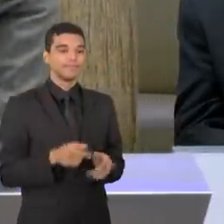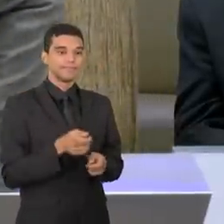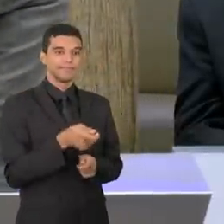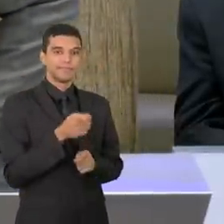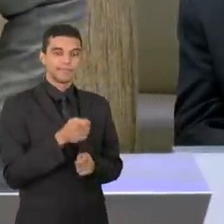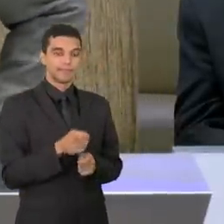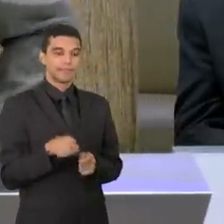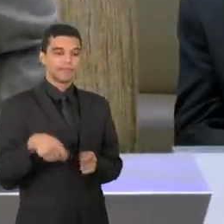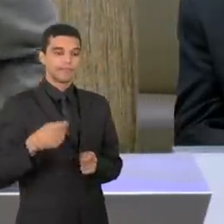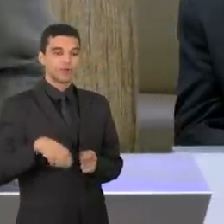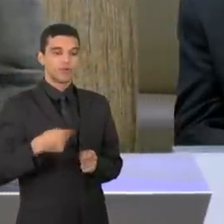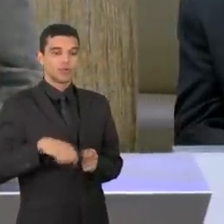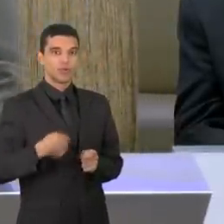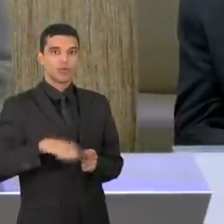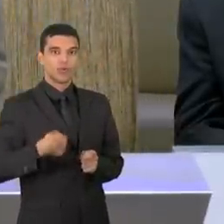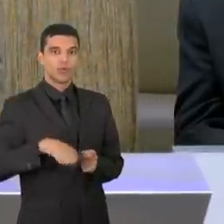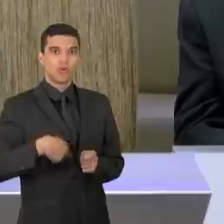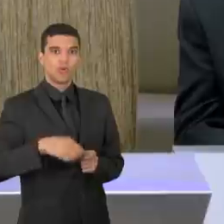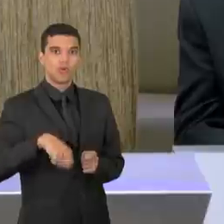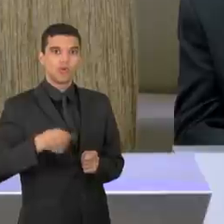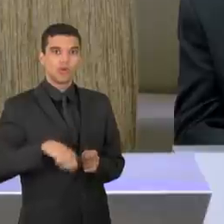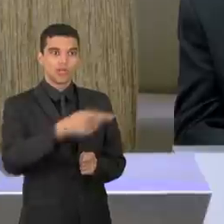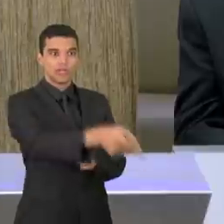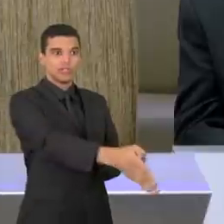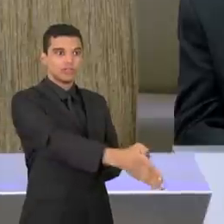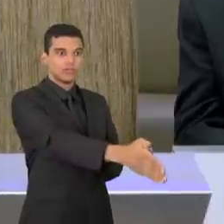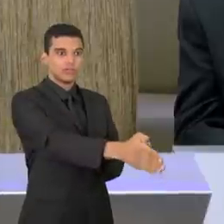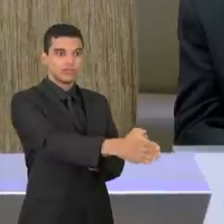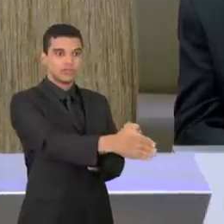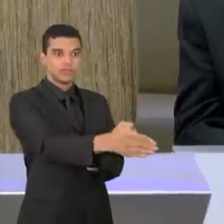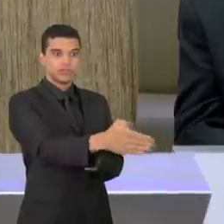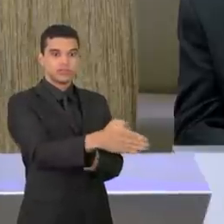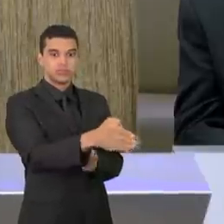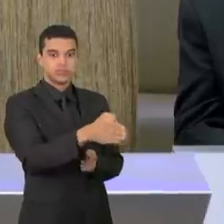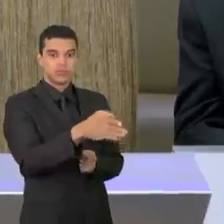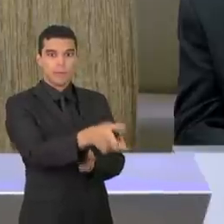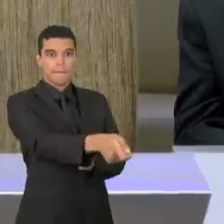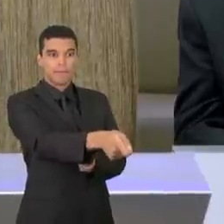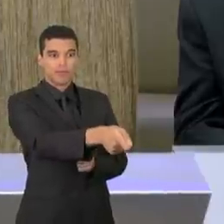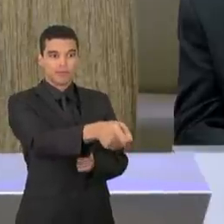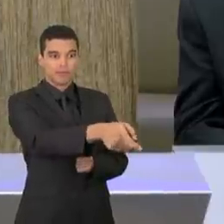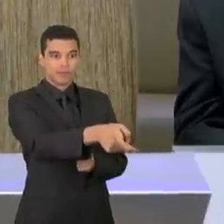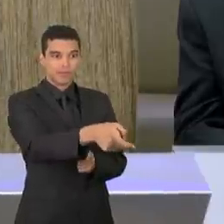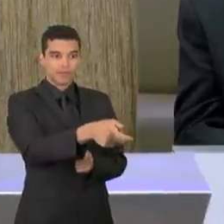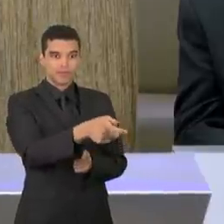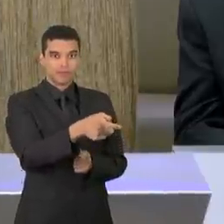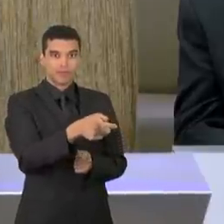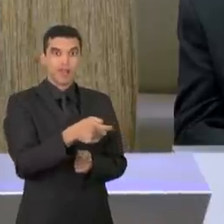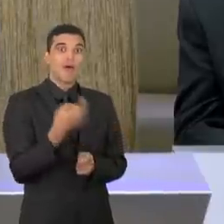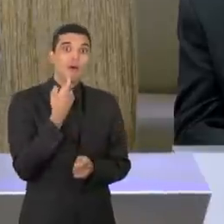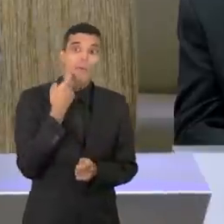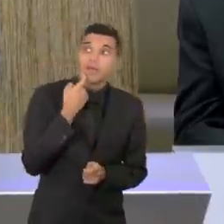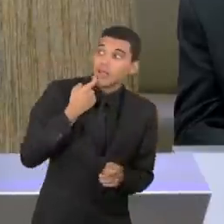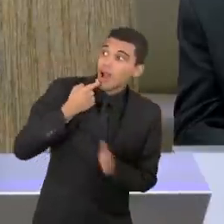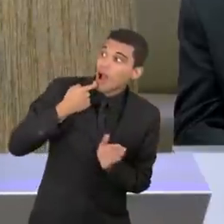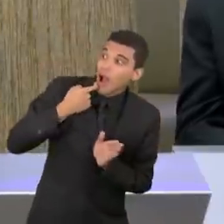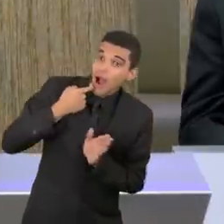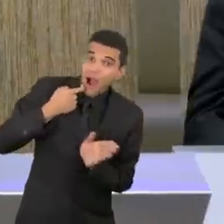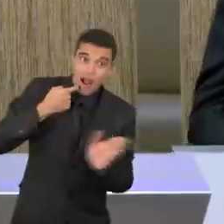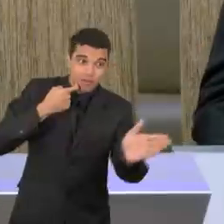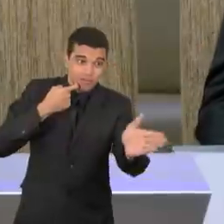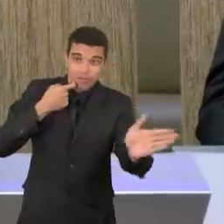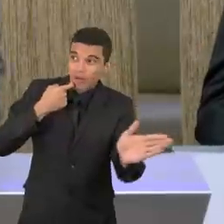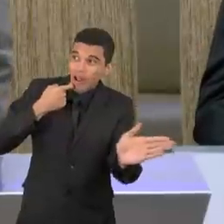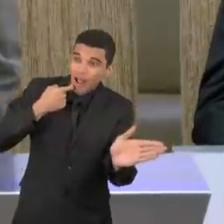Judá. Ele ainda, ele mostra aqui, dizendo assim: e se arrepende